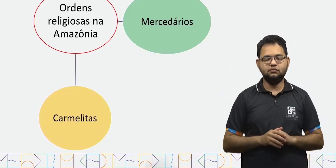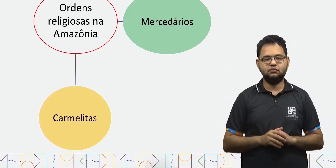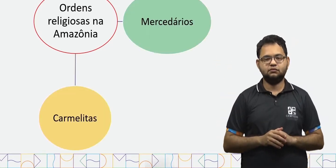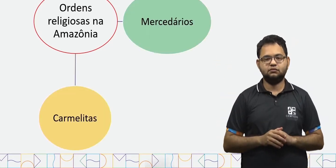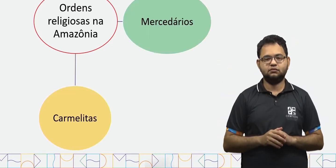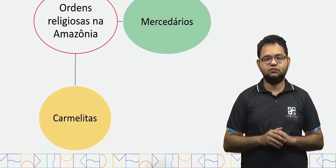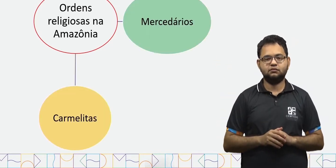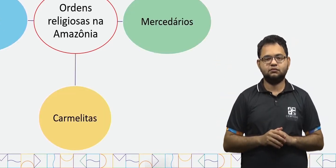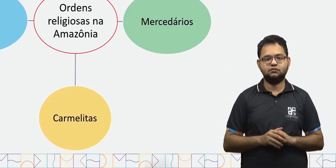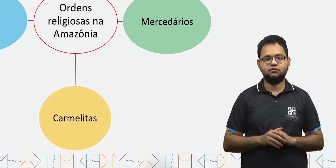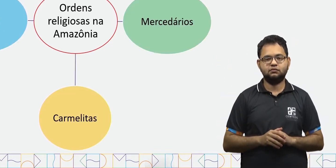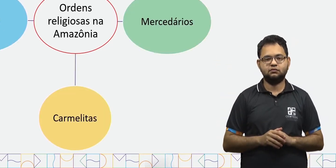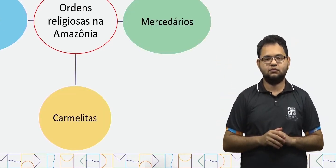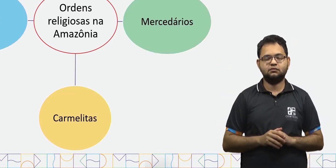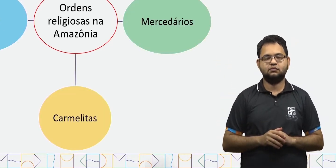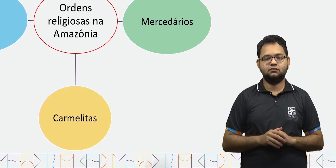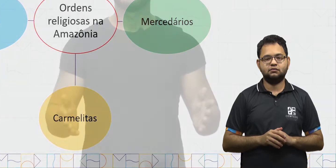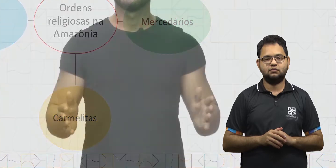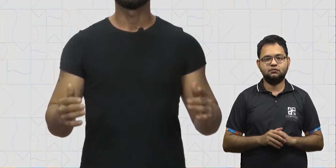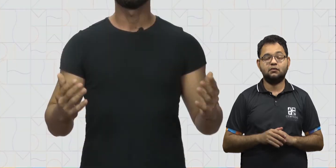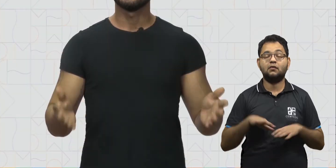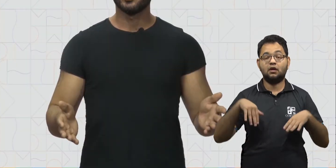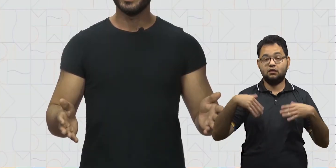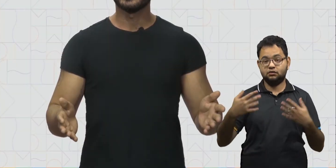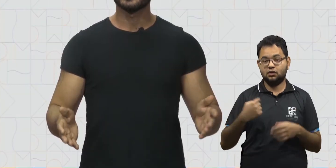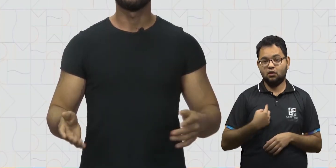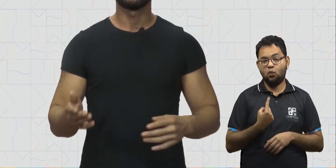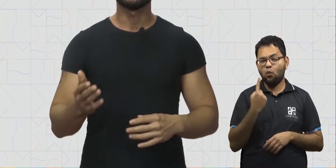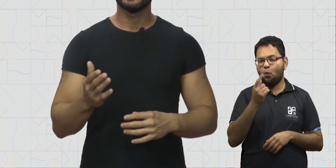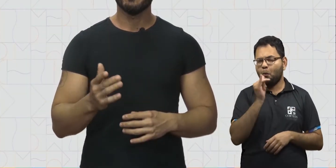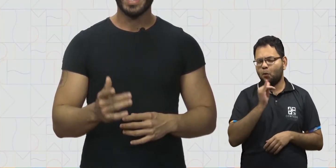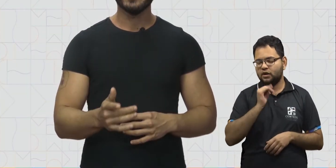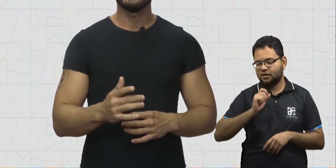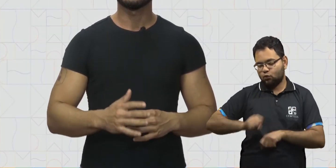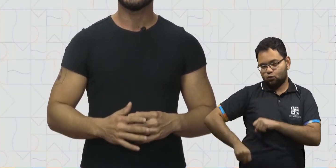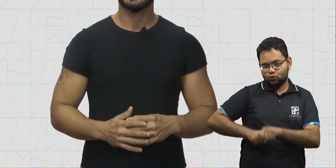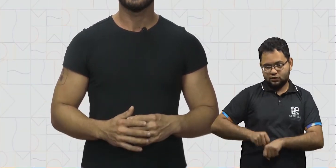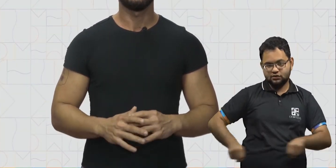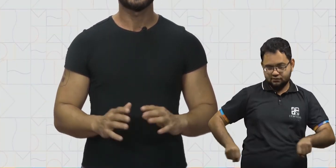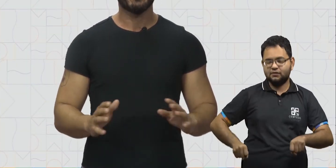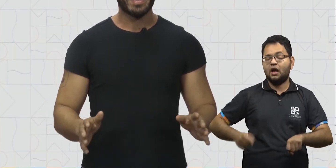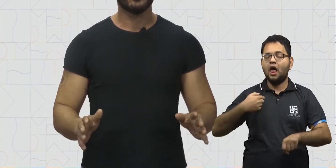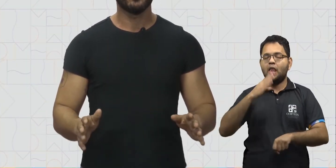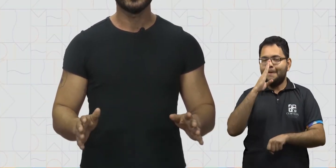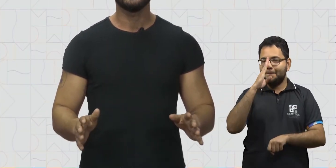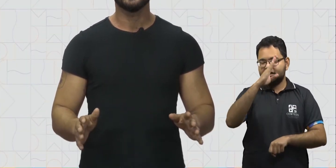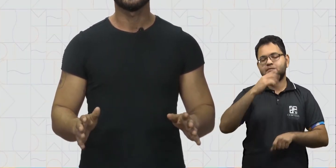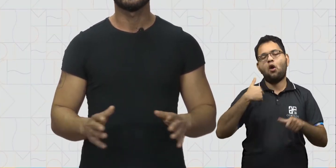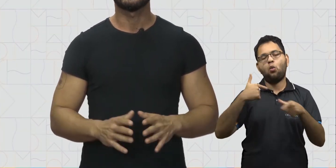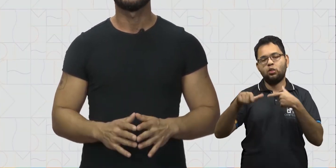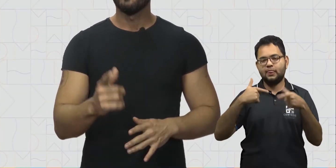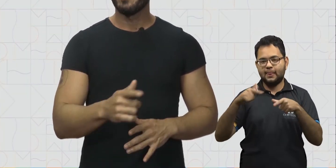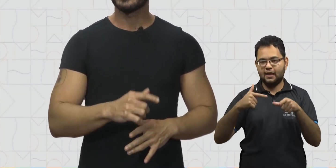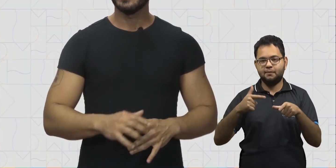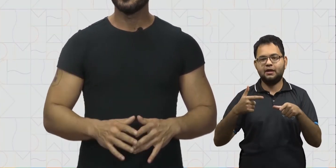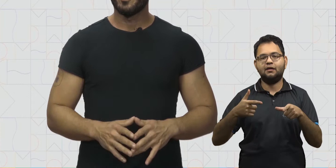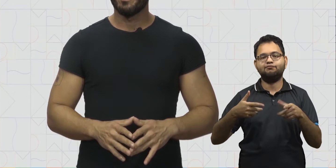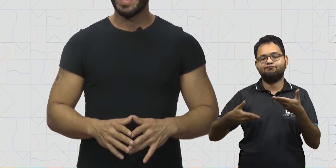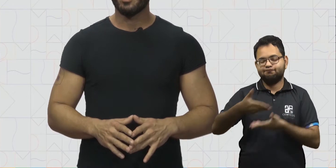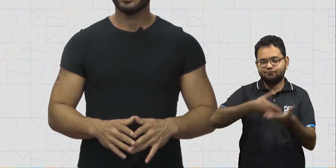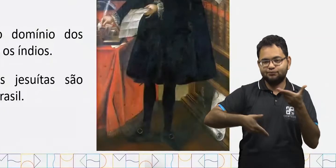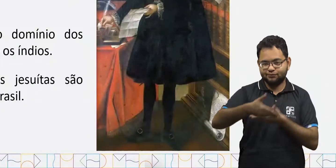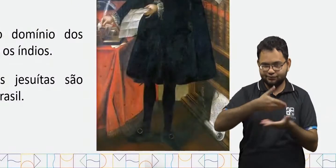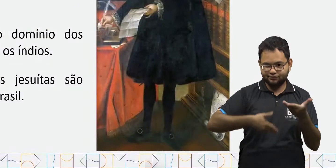os carmelitas e os jesuítas. Os jesuítas foram os que mais se destacaram no trabalho com os indígenas. O Marquês